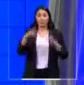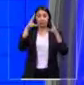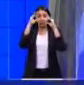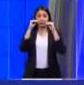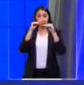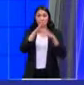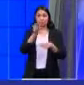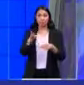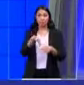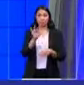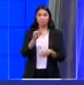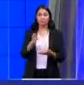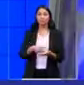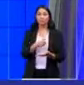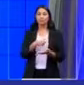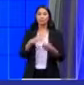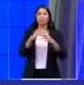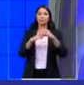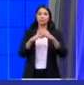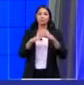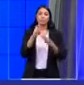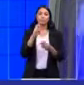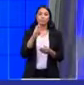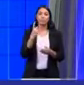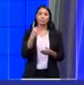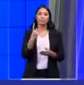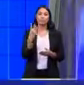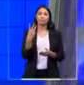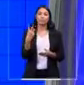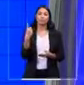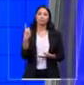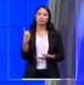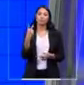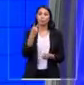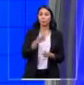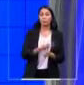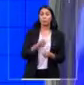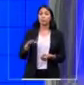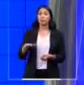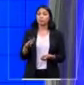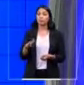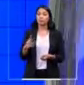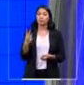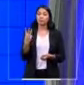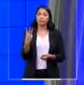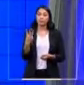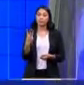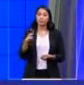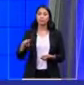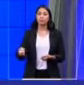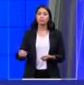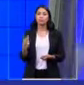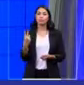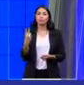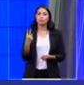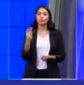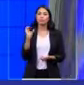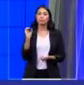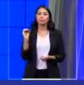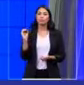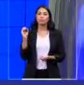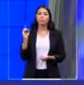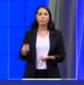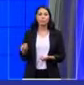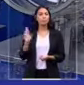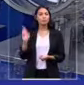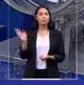noite temos sorteio da Quina, concurso 5.131, com prêmio estimado em 3 milhões e 200